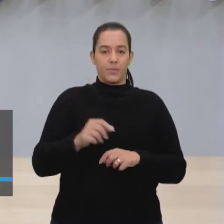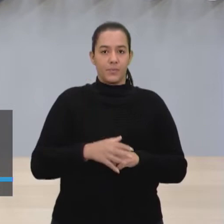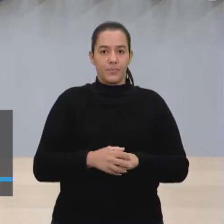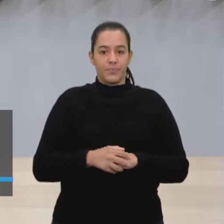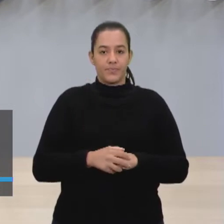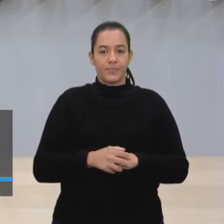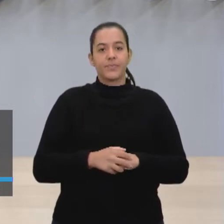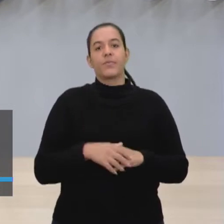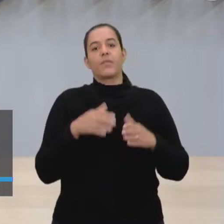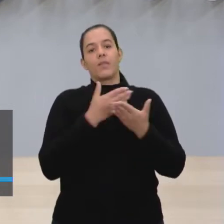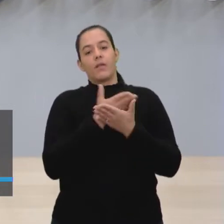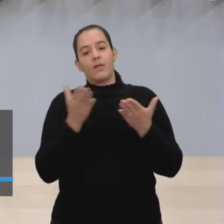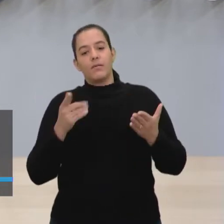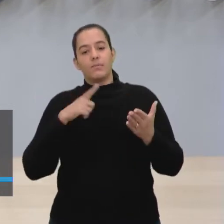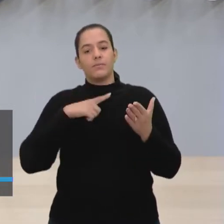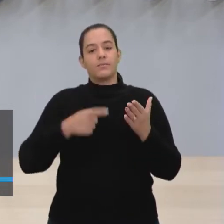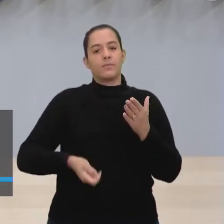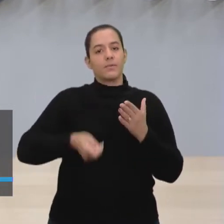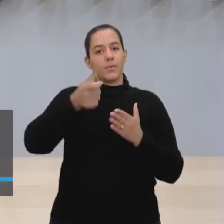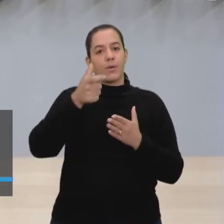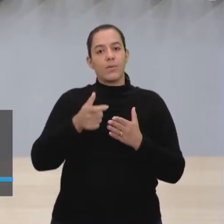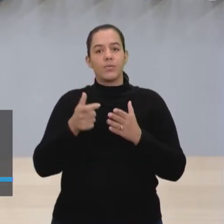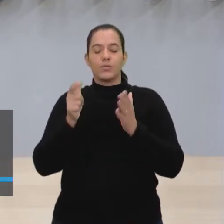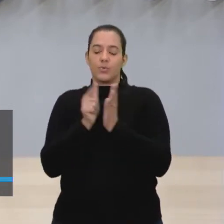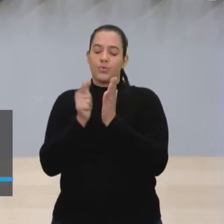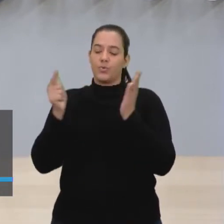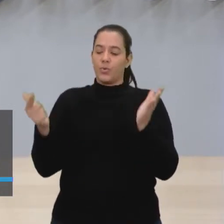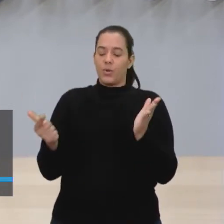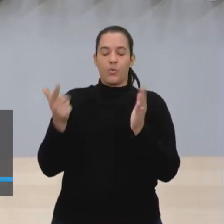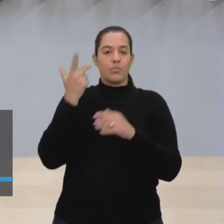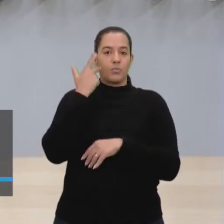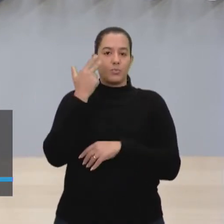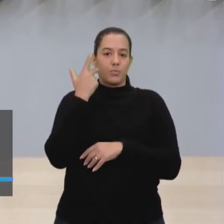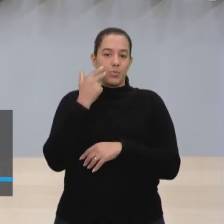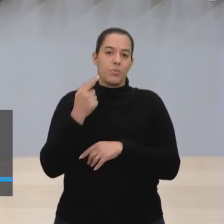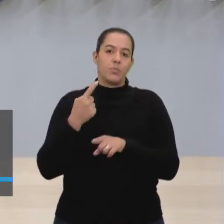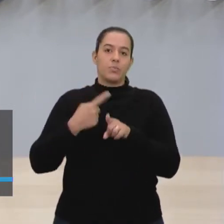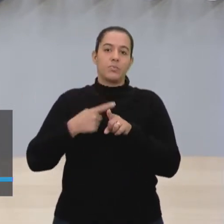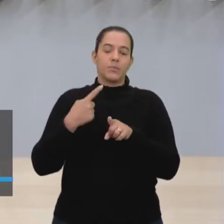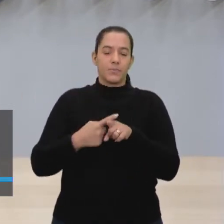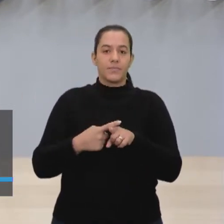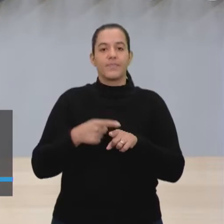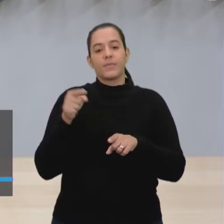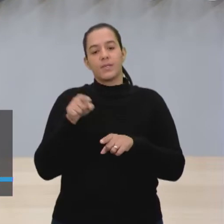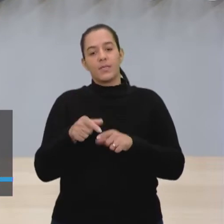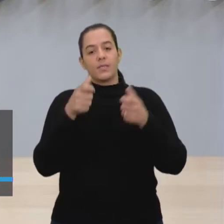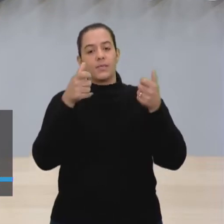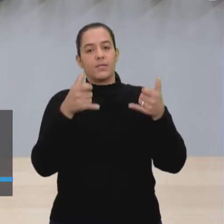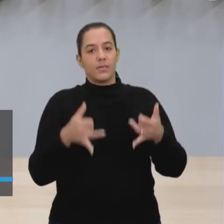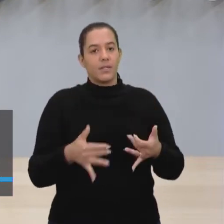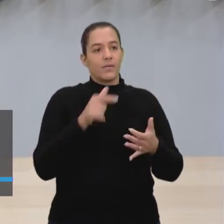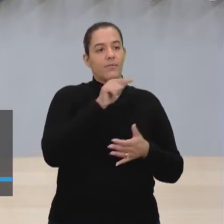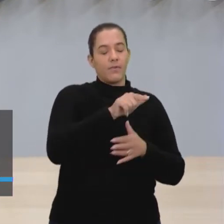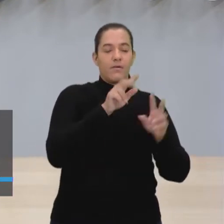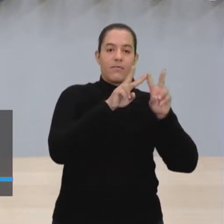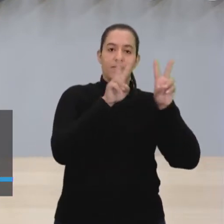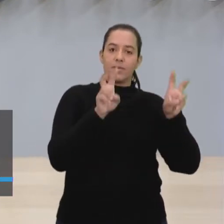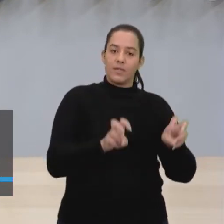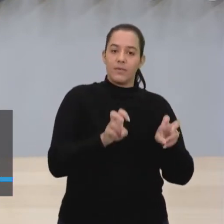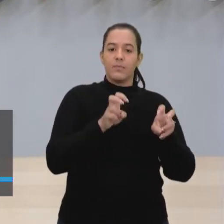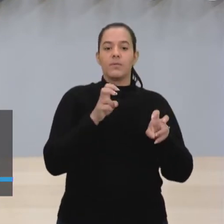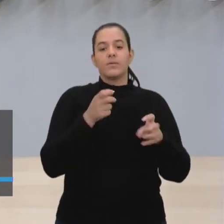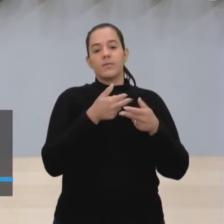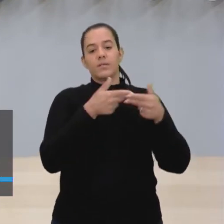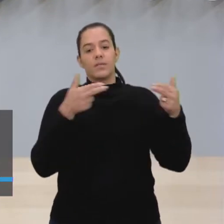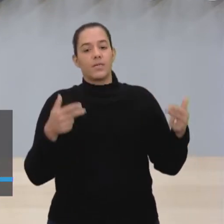uma antítese quase do jornal hegemônico. Eu digo antítese porque o jornal comunitário, ele realmente vai tratar de temas que às vezes